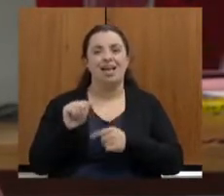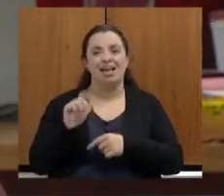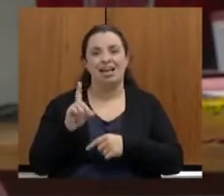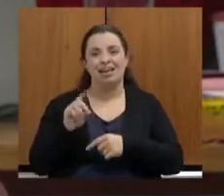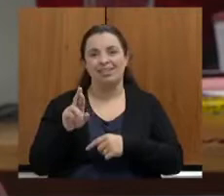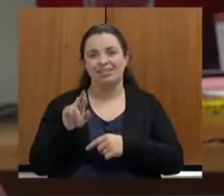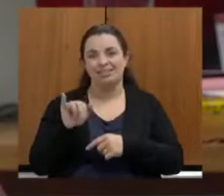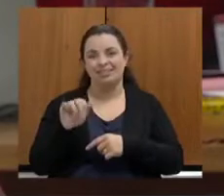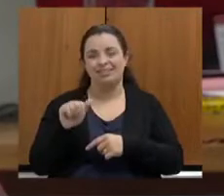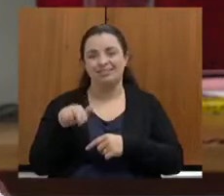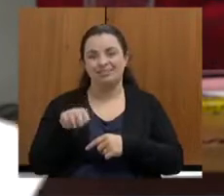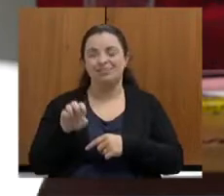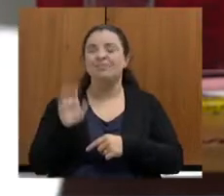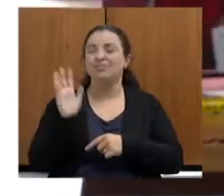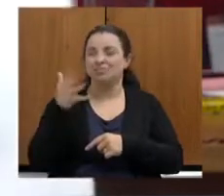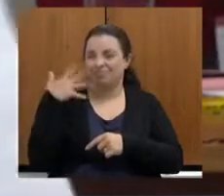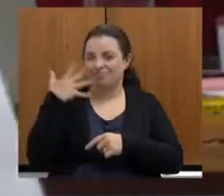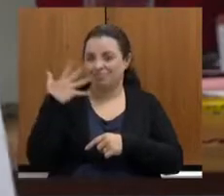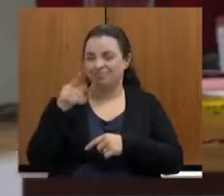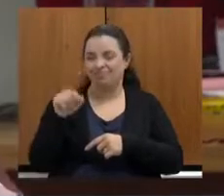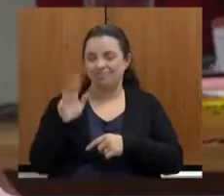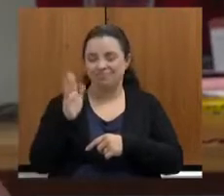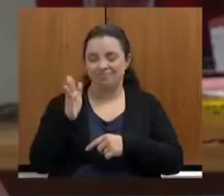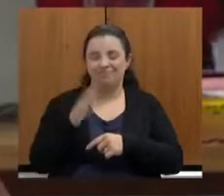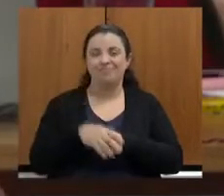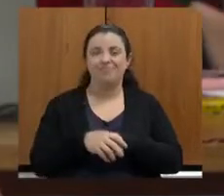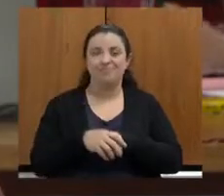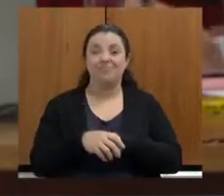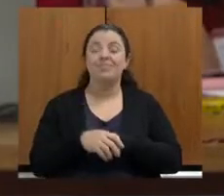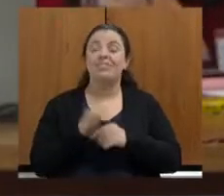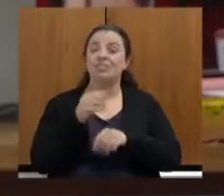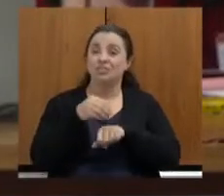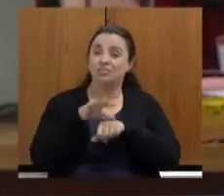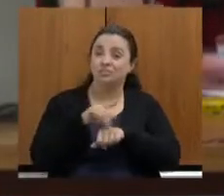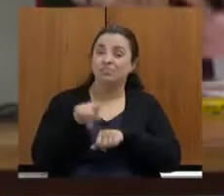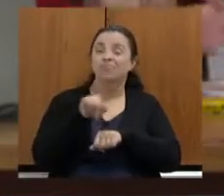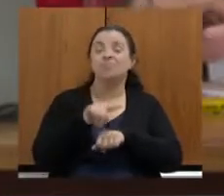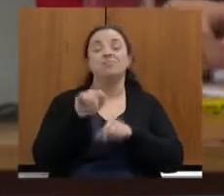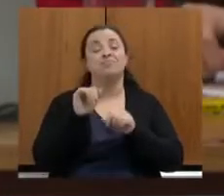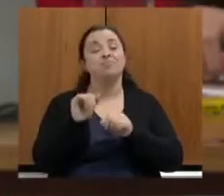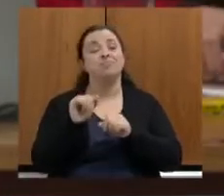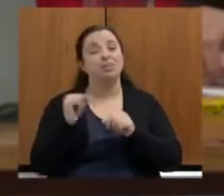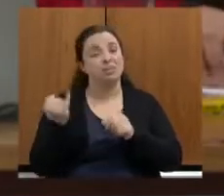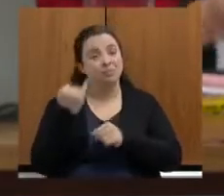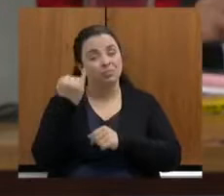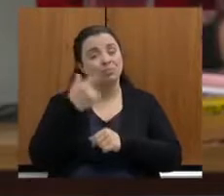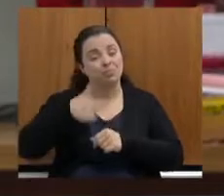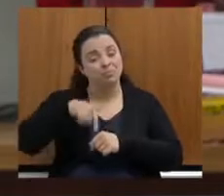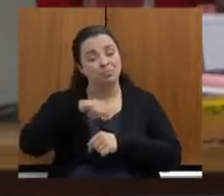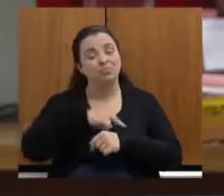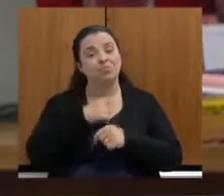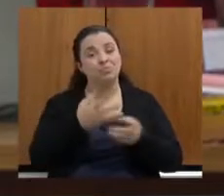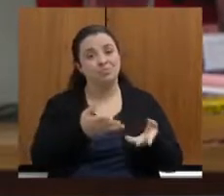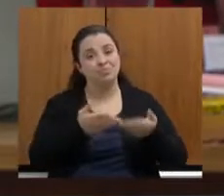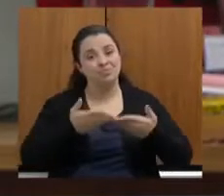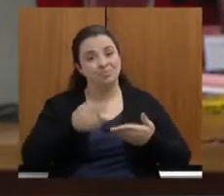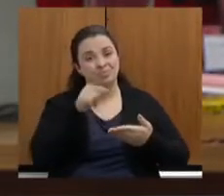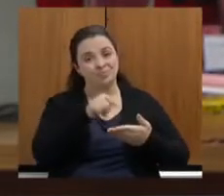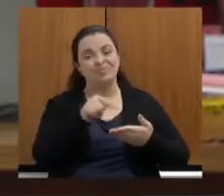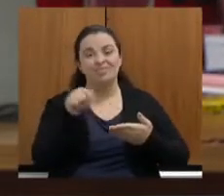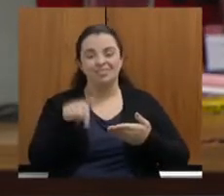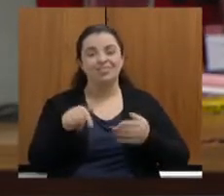dizer gente que é muito importante para todos nós recebê-los aqui